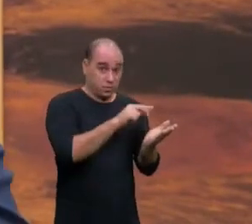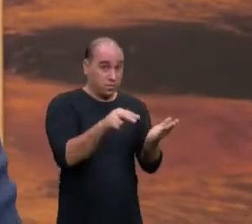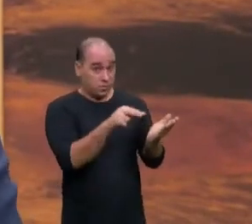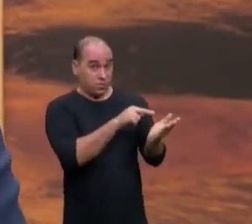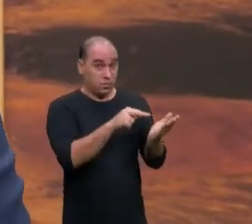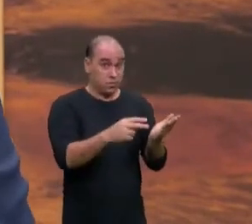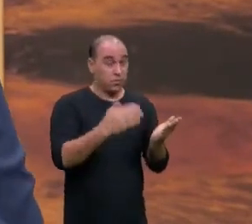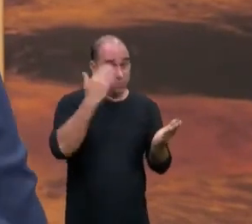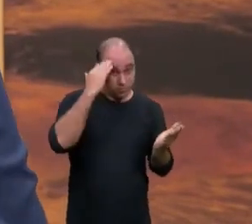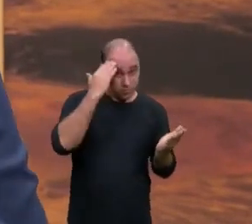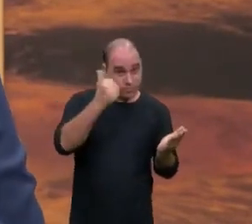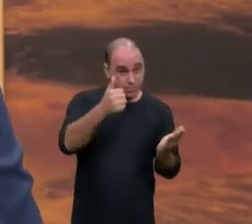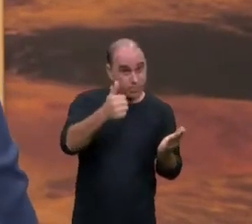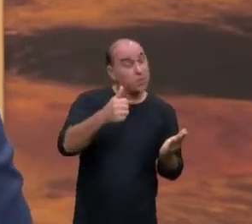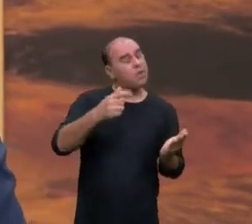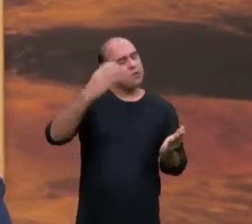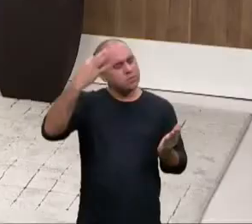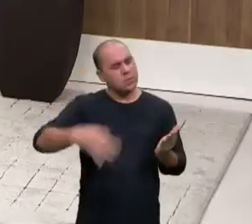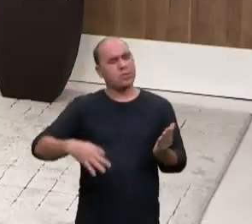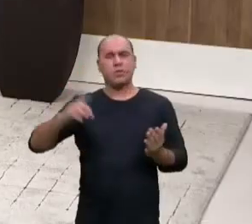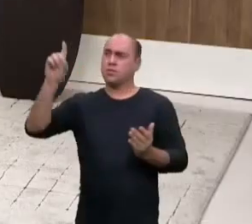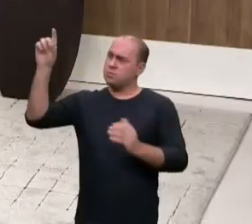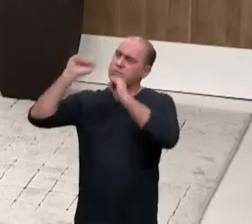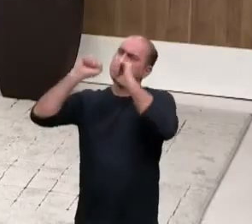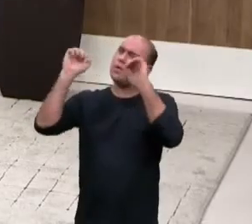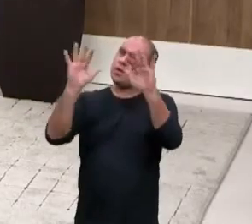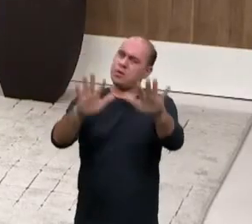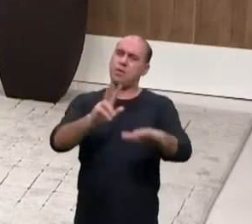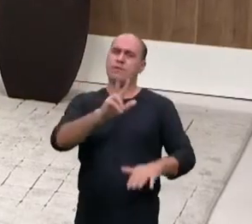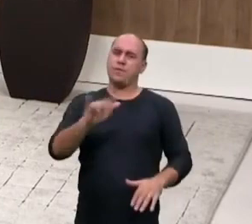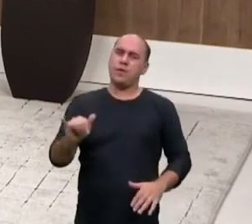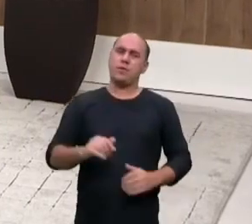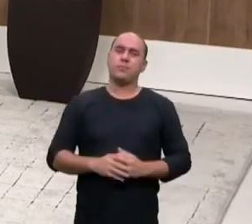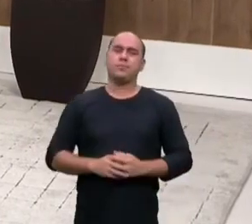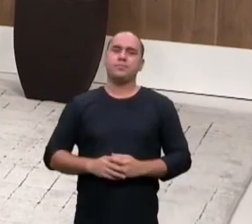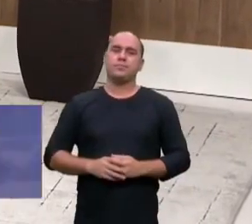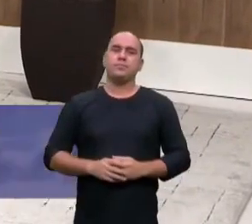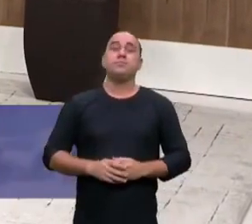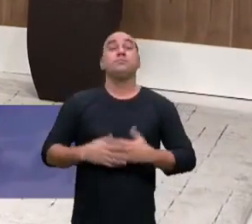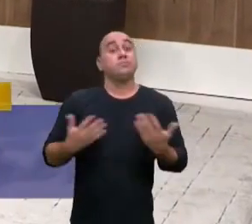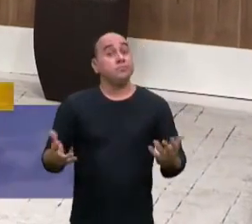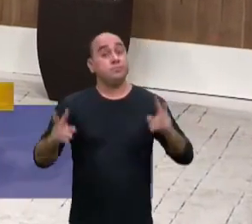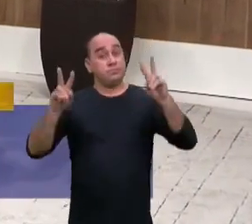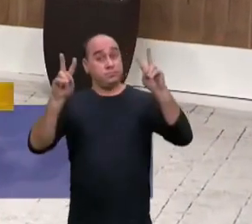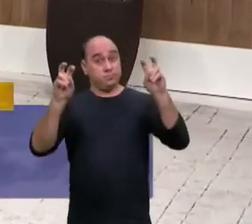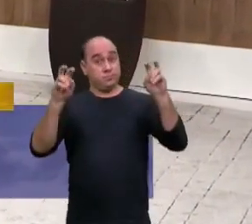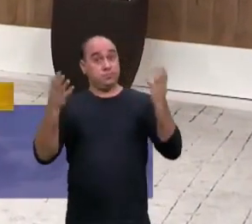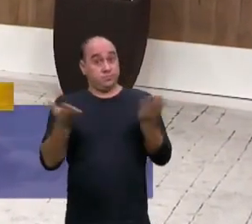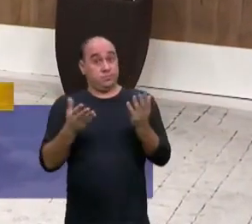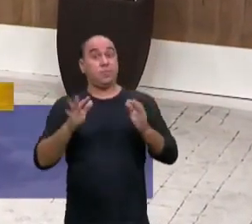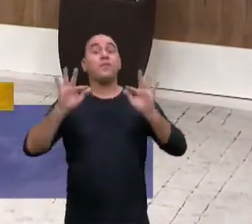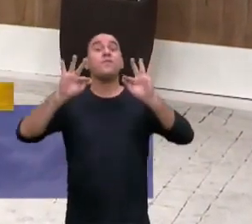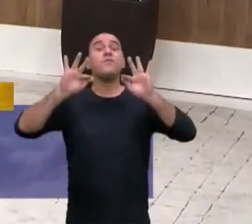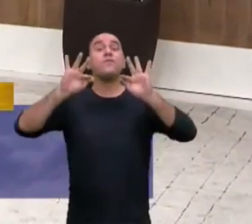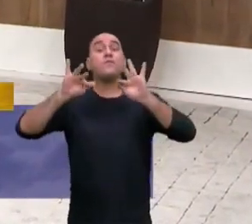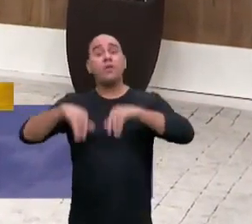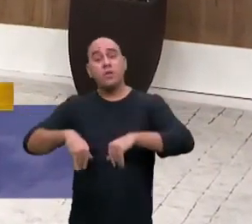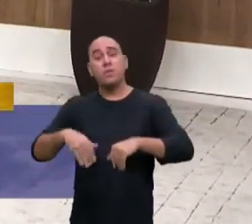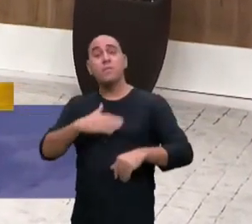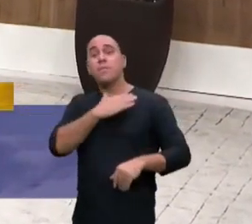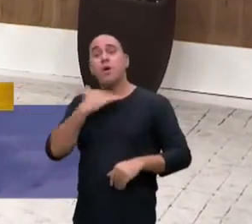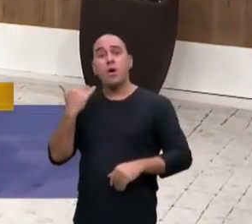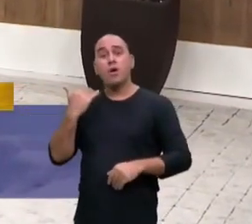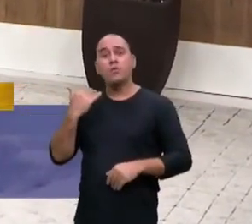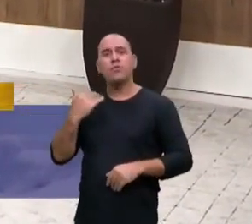conosco E tenho certeza você será abençoado é o tema de hoje você já sabe o fim da Morte Olha que